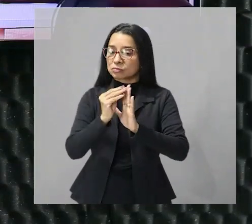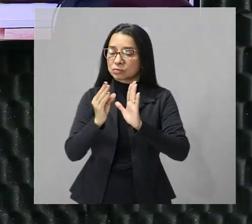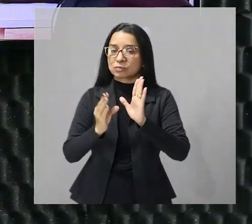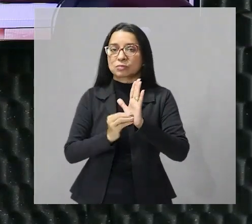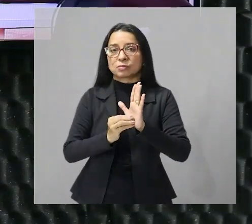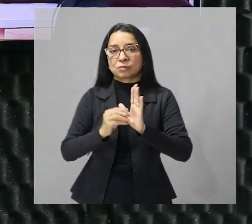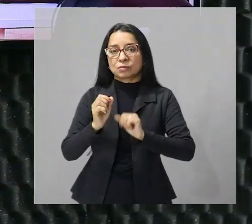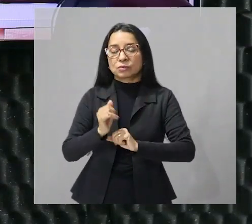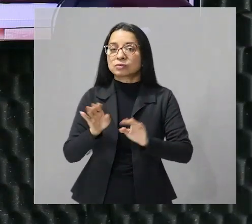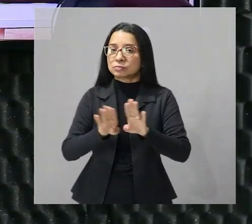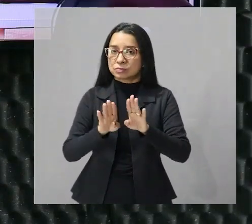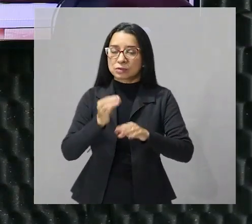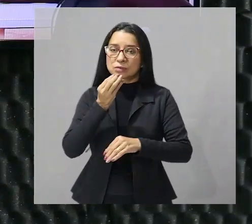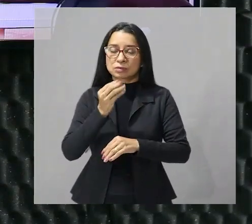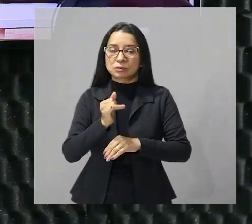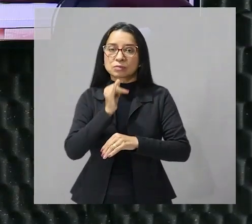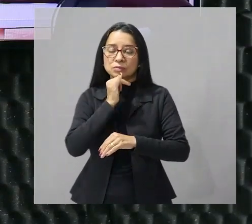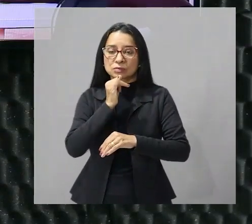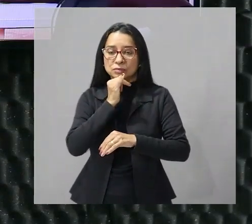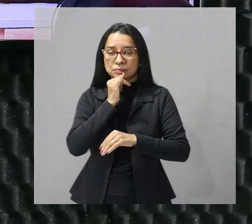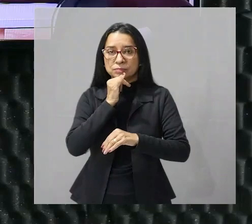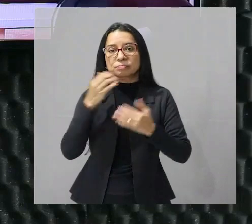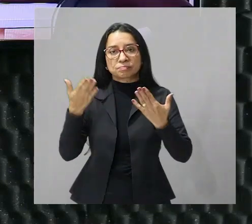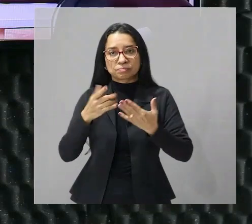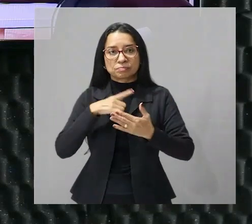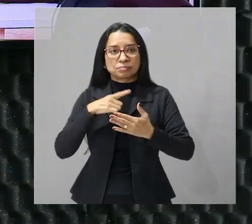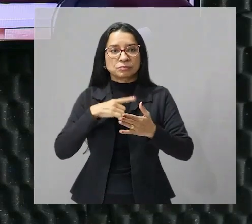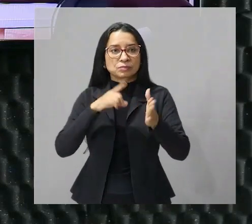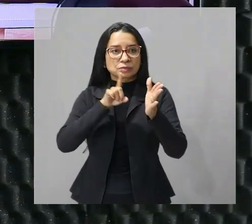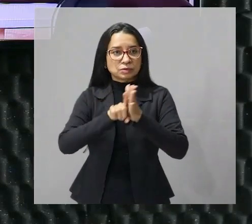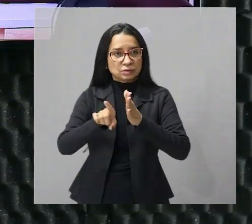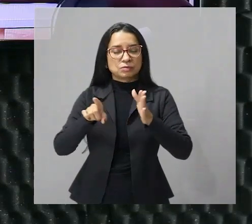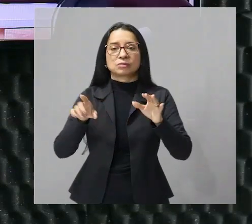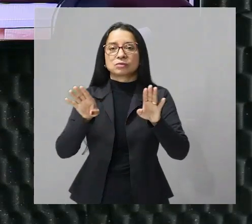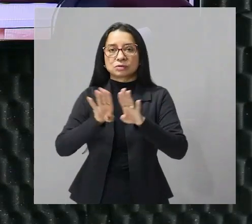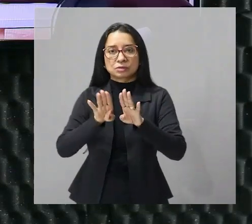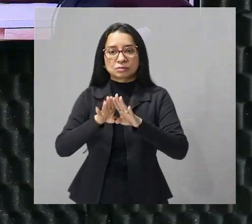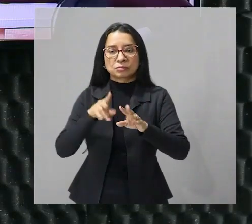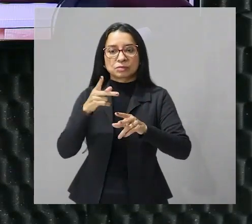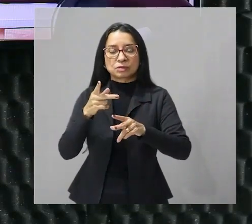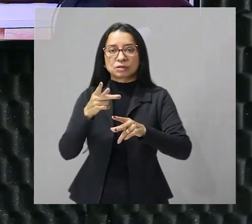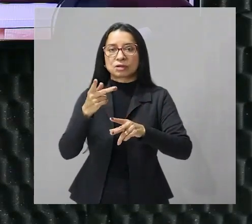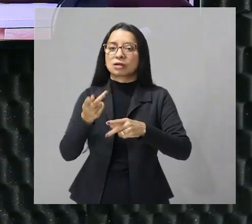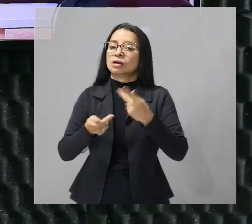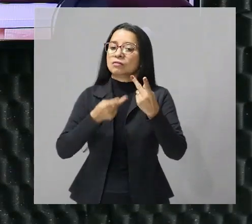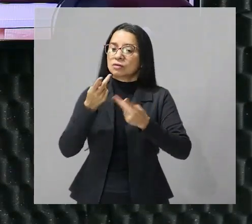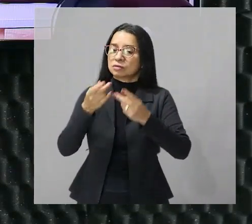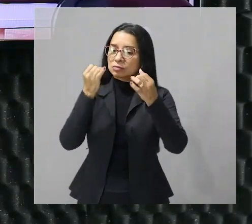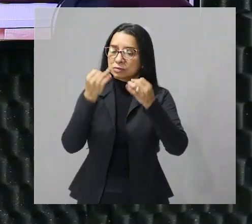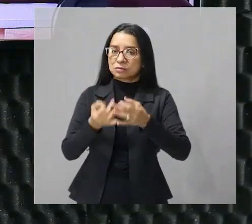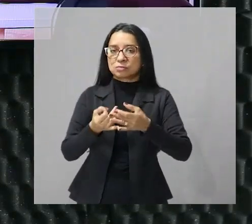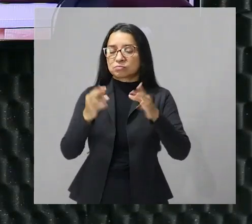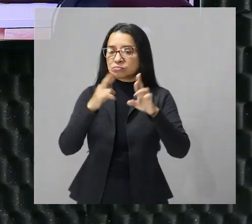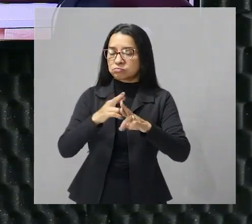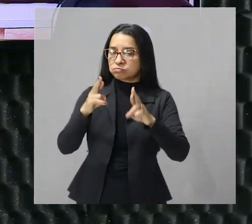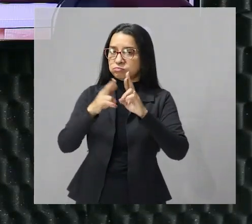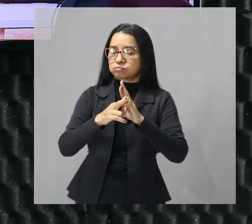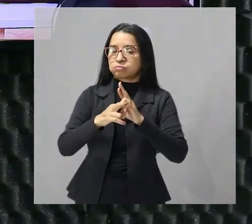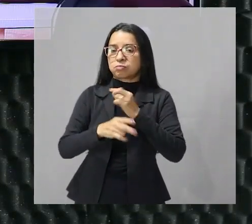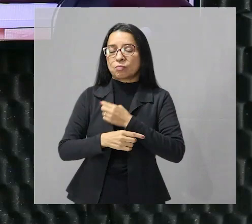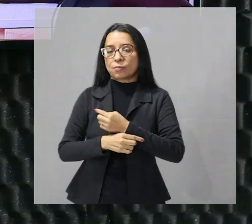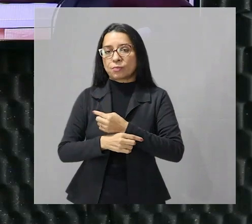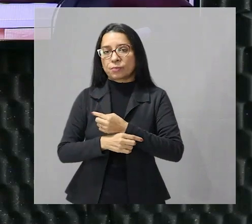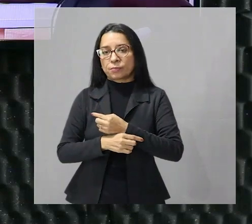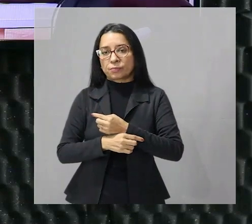Aqui, nós trazemos as questões e fazemos os comentários, né, a respeito da resolução dela. Claro, eventualmente, nós vamos